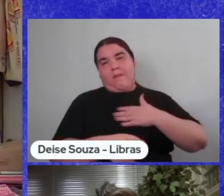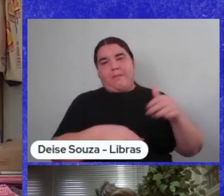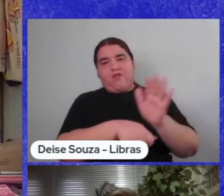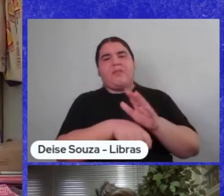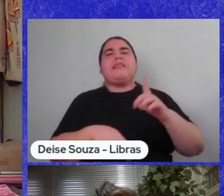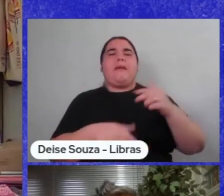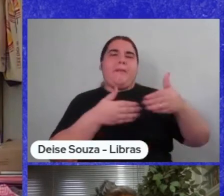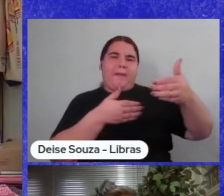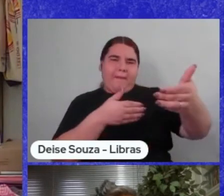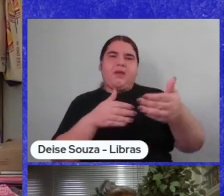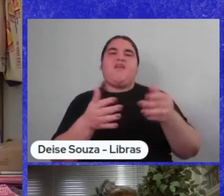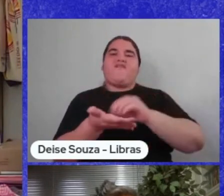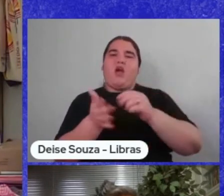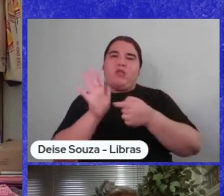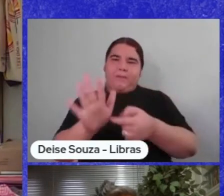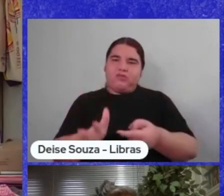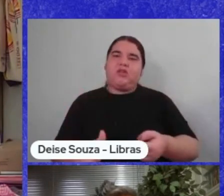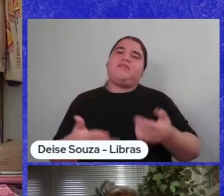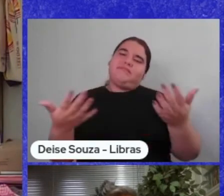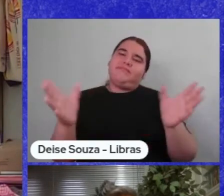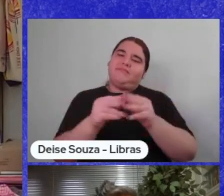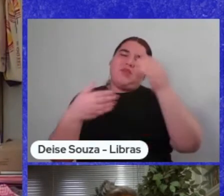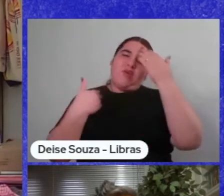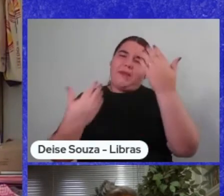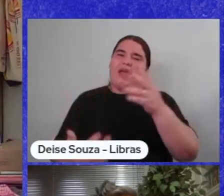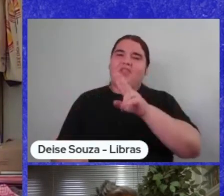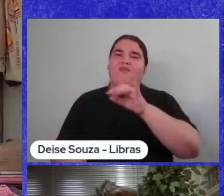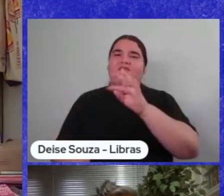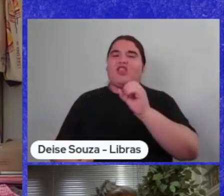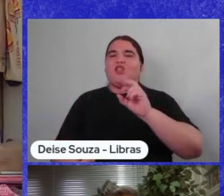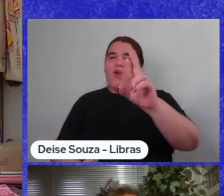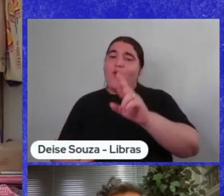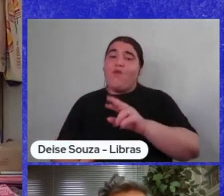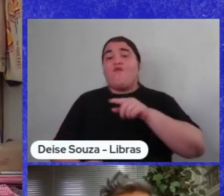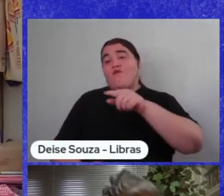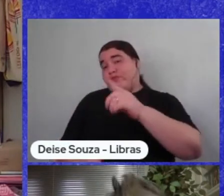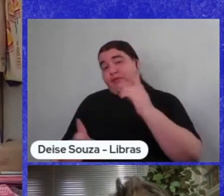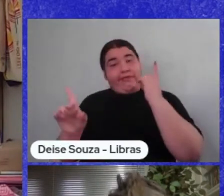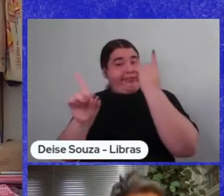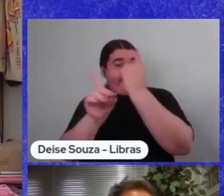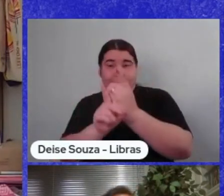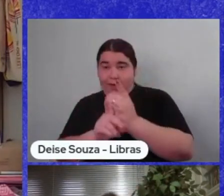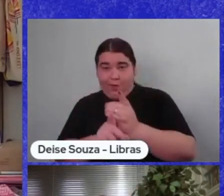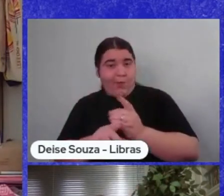também. E é isso, muito obrigado de verdade, Vitor. Mesmo você não me encontrando nunca em